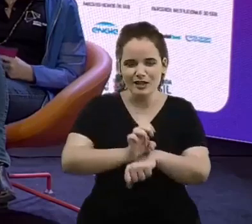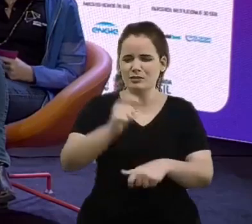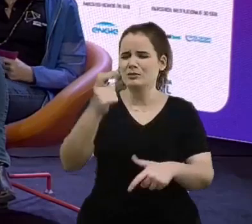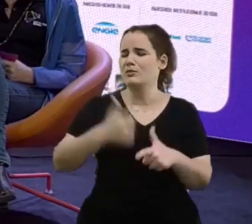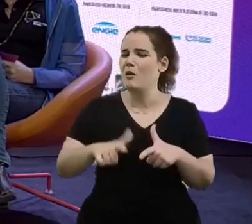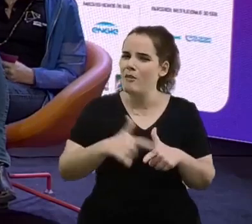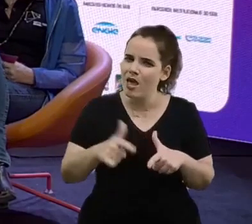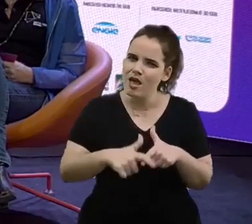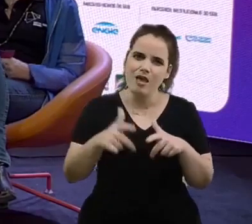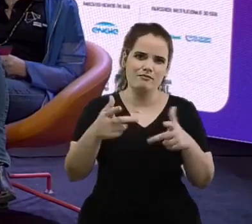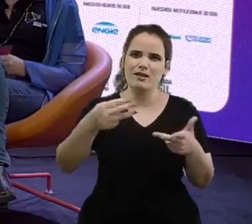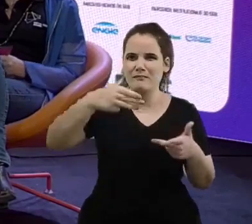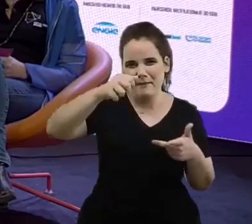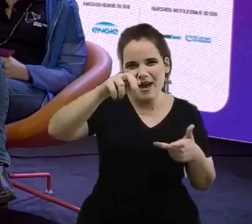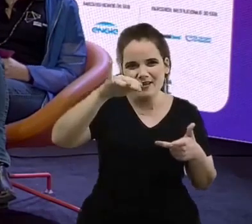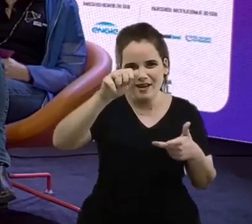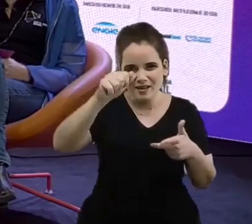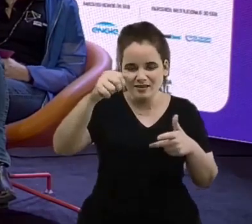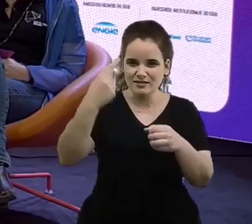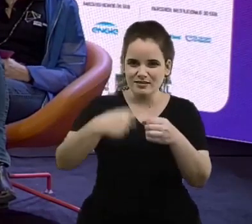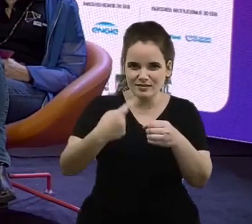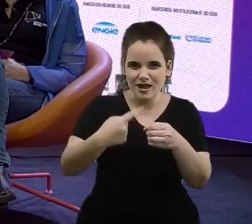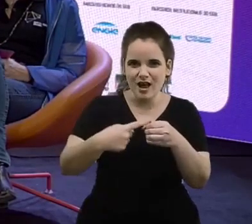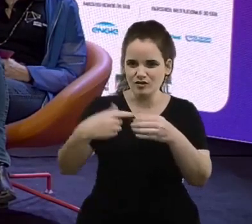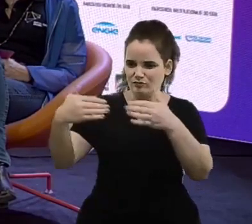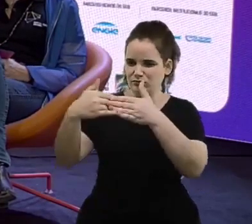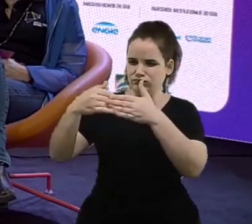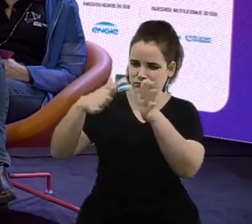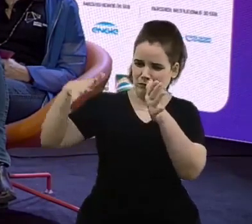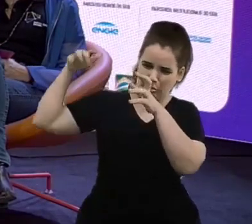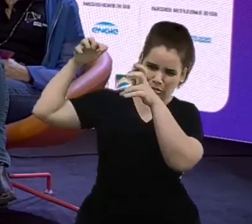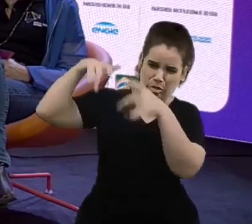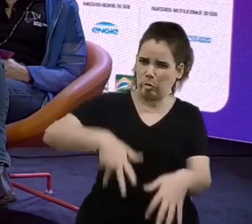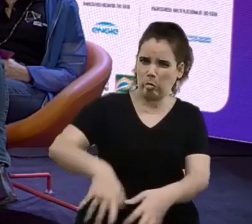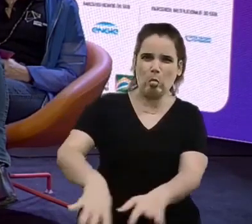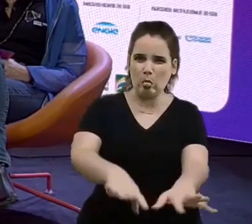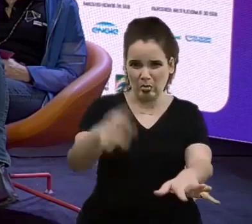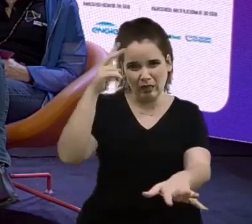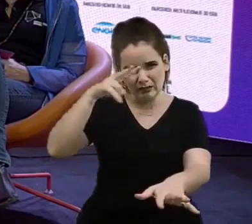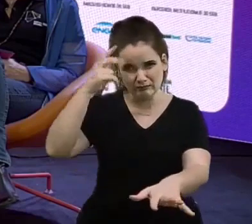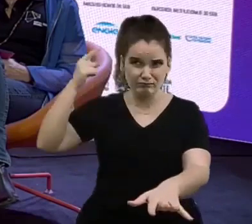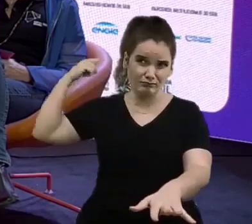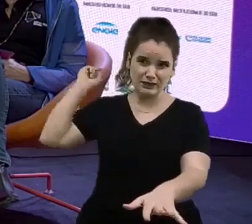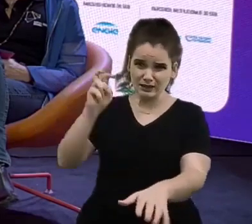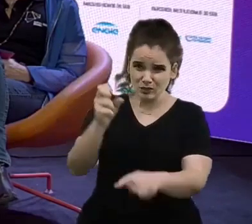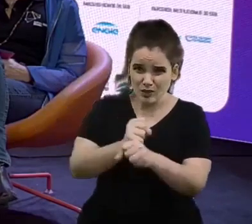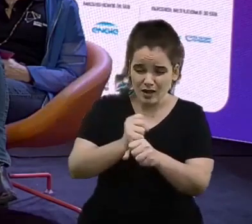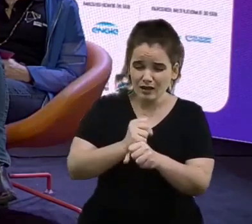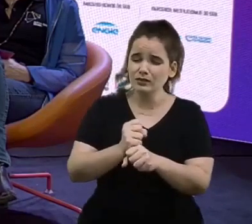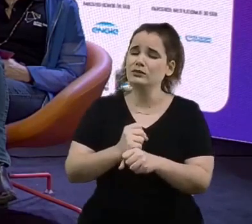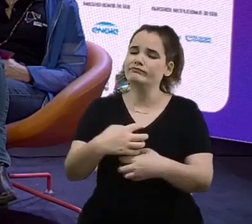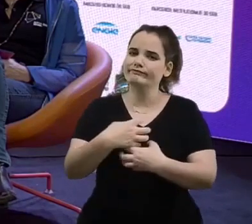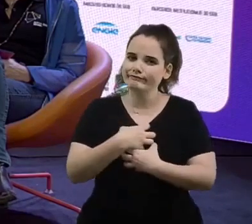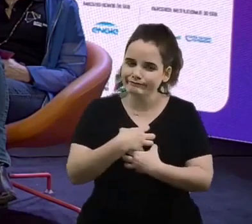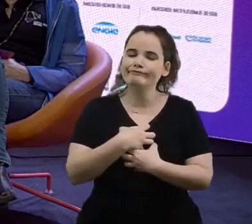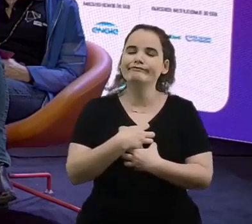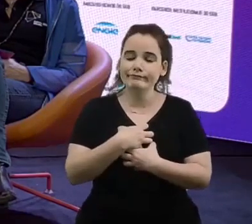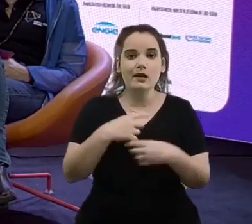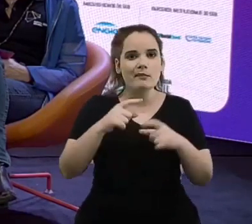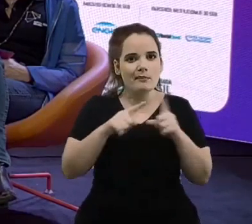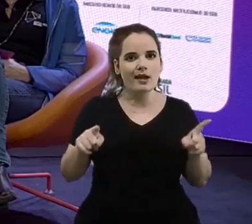mesmo diante de todos esses problemas, vocês conseguiram integrar os times à distância, saber como trabalhar dessa forma. Acho que é uma evolução de todos